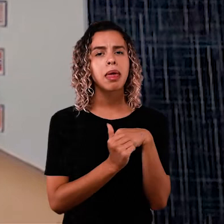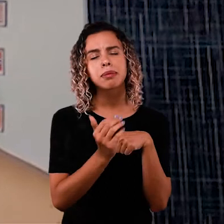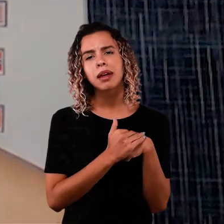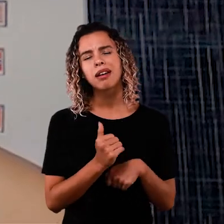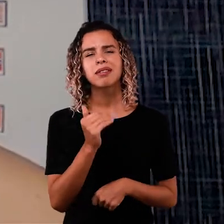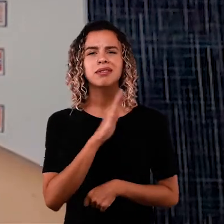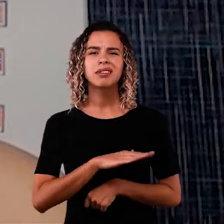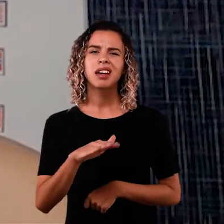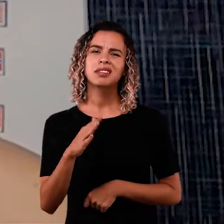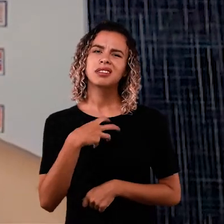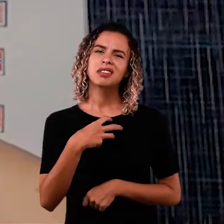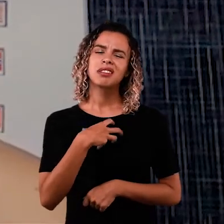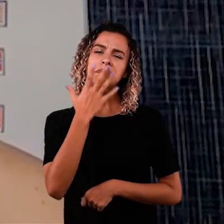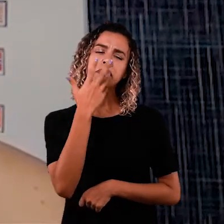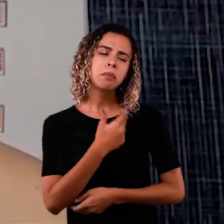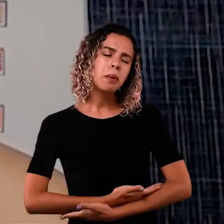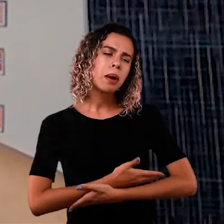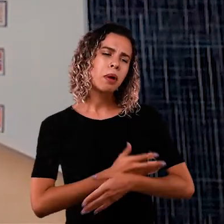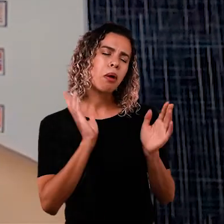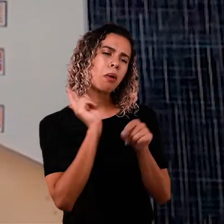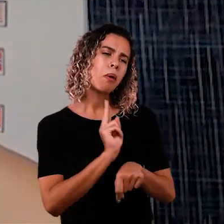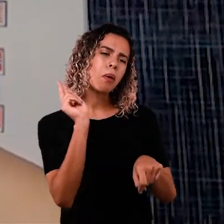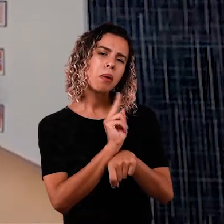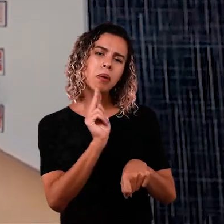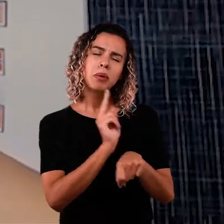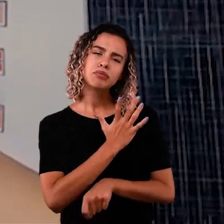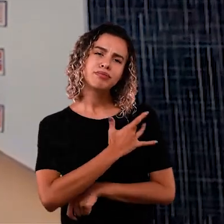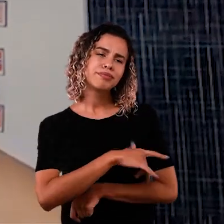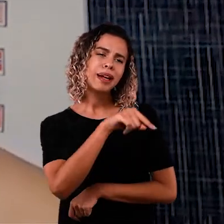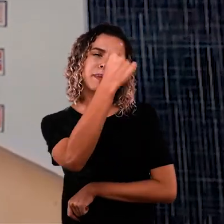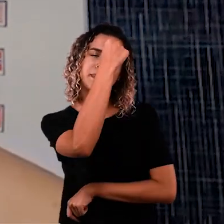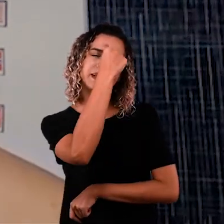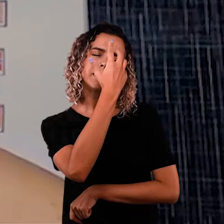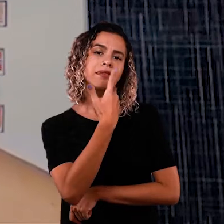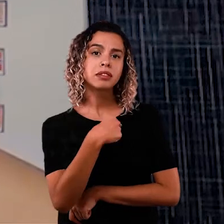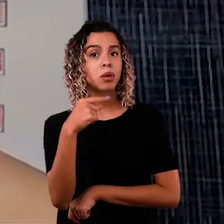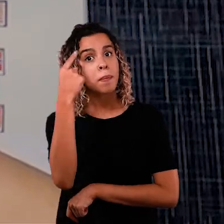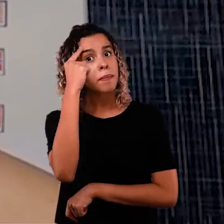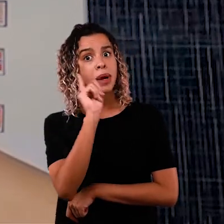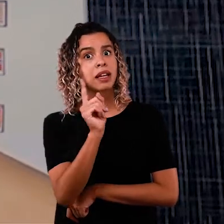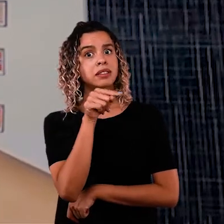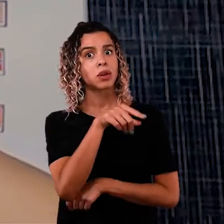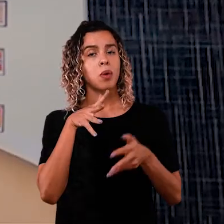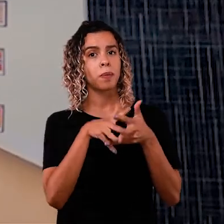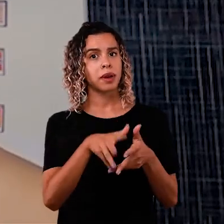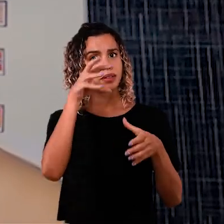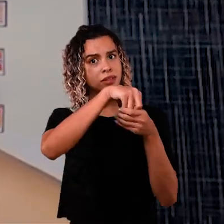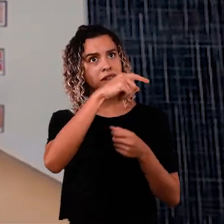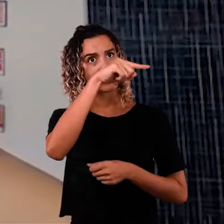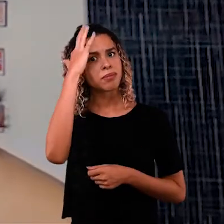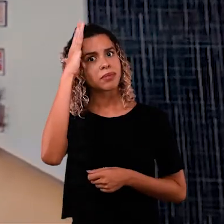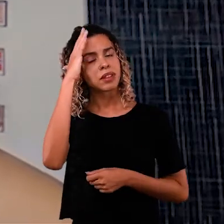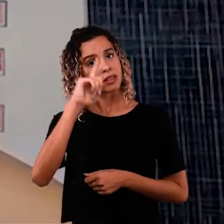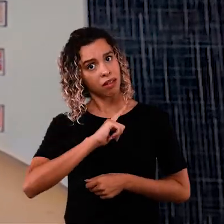com a vozinha de criança, vão achar que é um bebê gigante, vão achar que pensa como uma criança, não vão achar que tem pensamentos